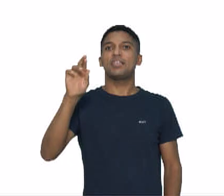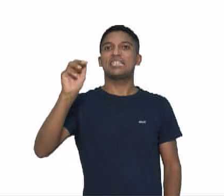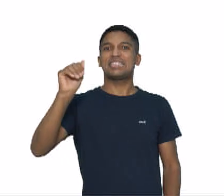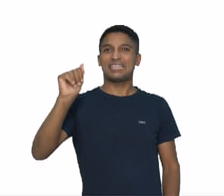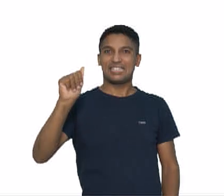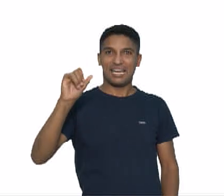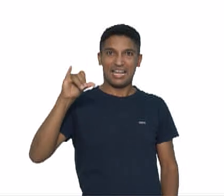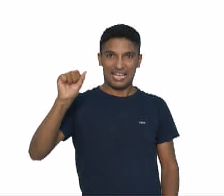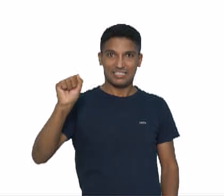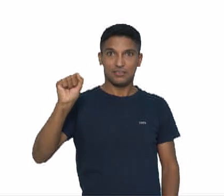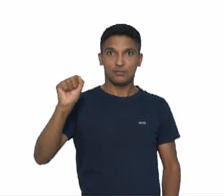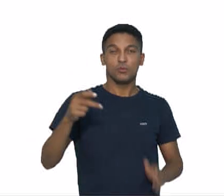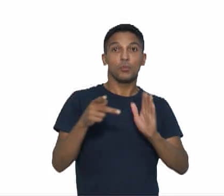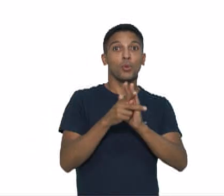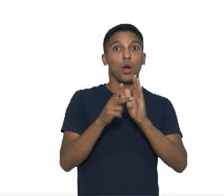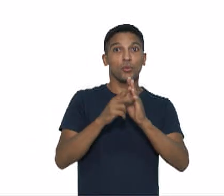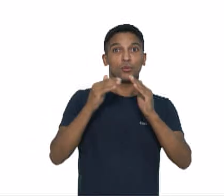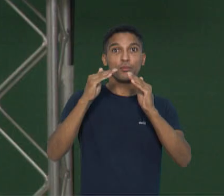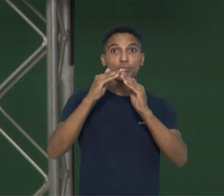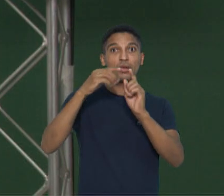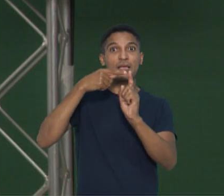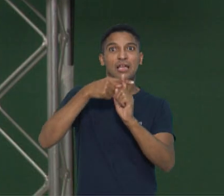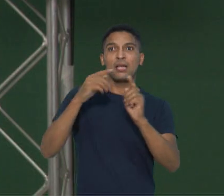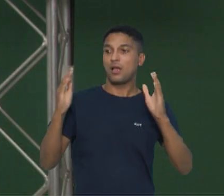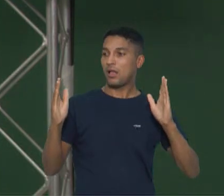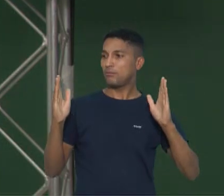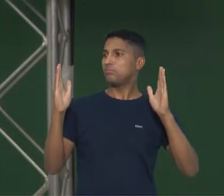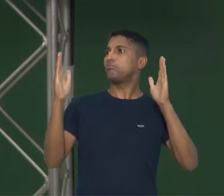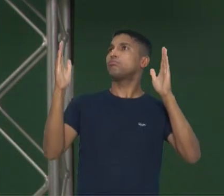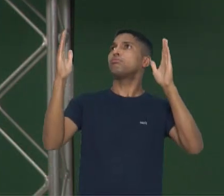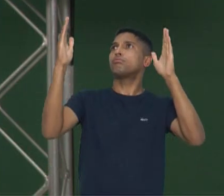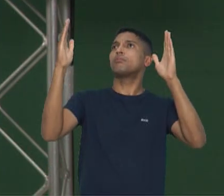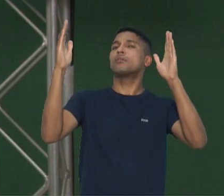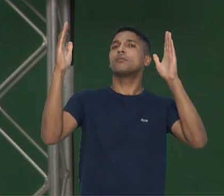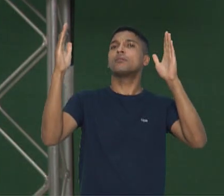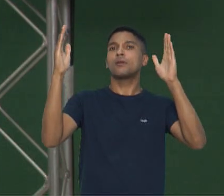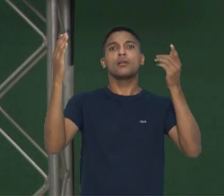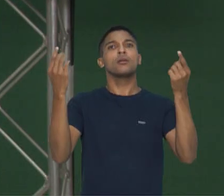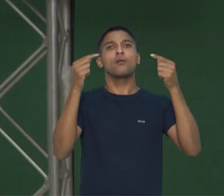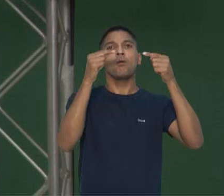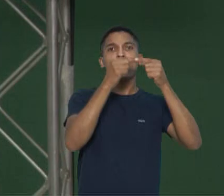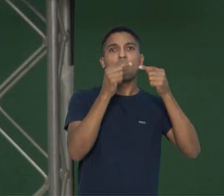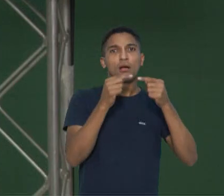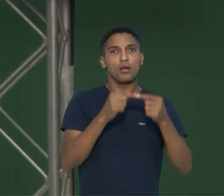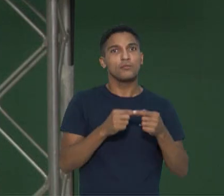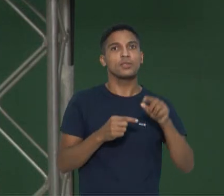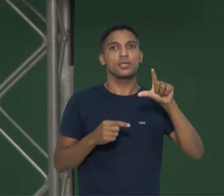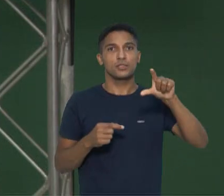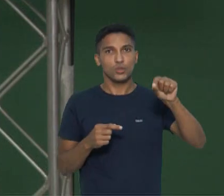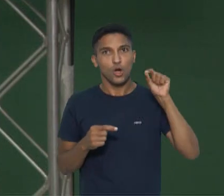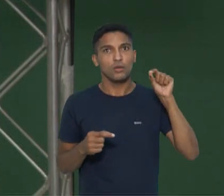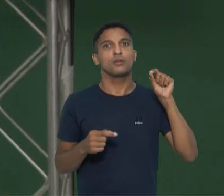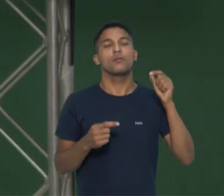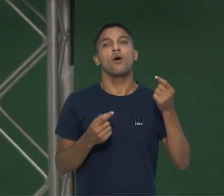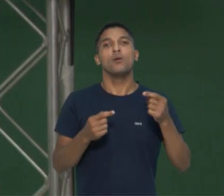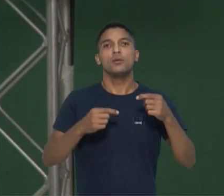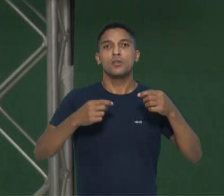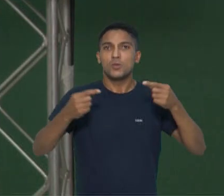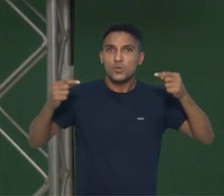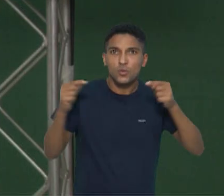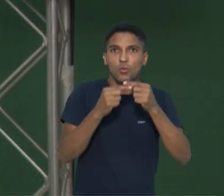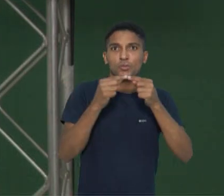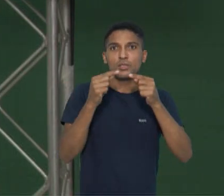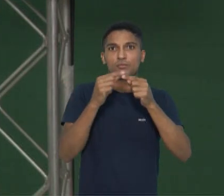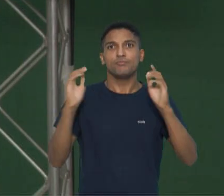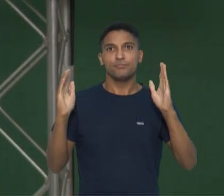D, geométricos e assimétricos. Marca lá qual alternativa você acha que é a correta e